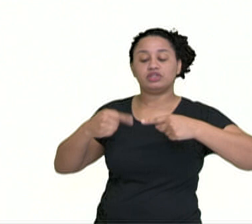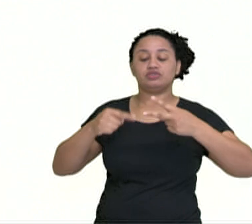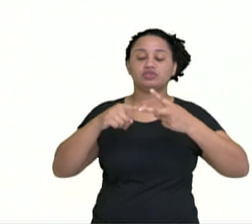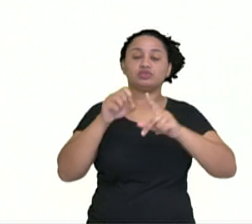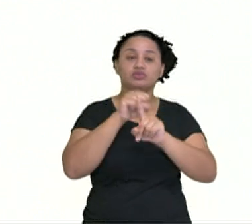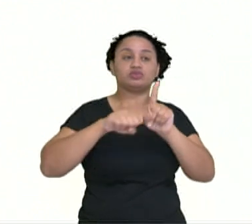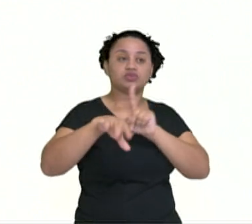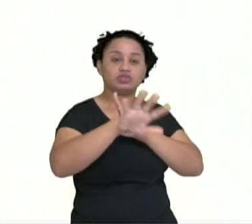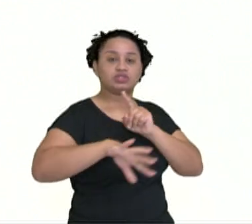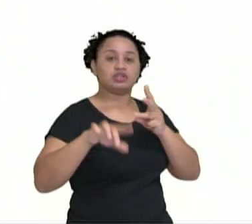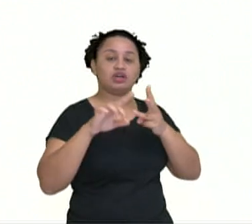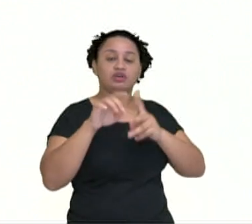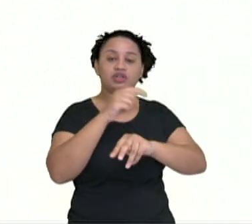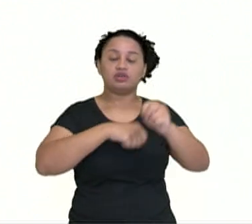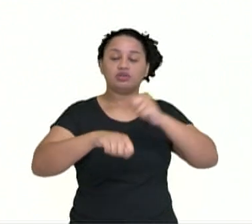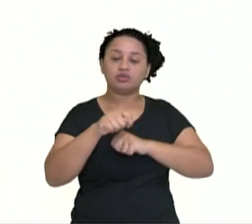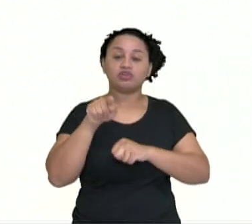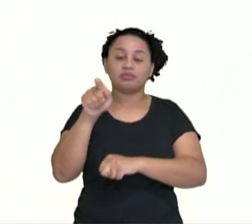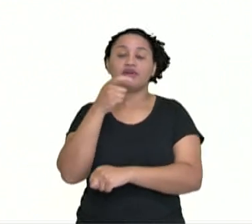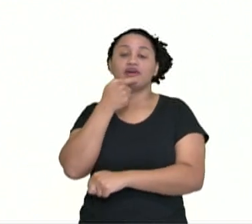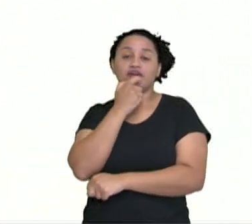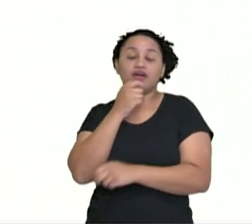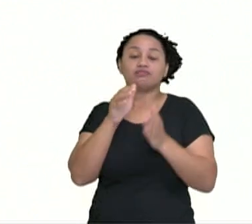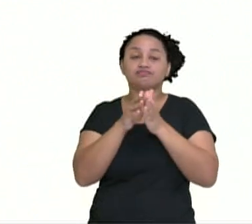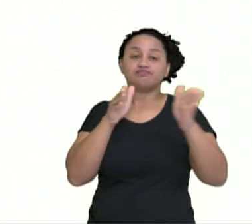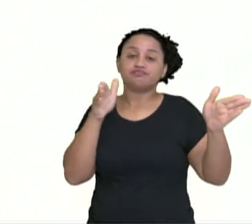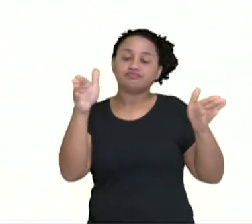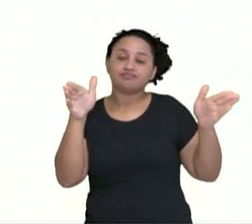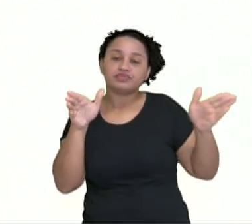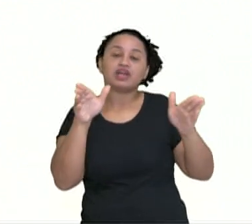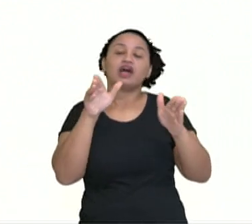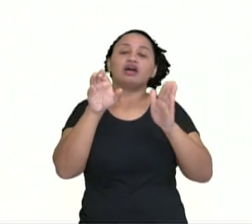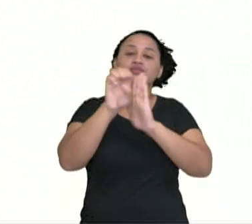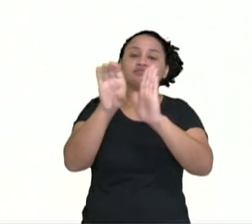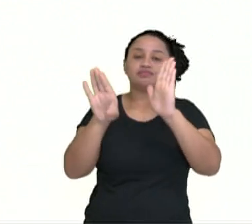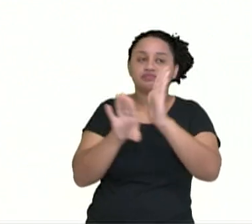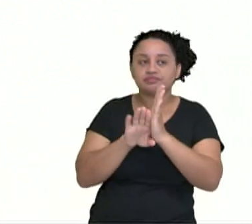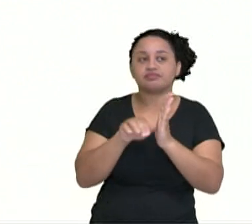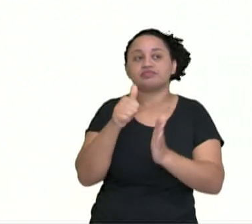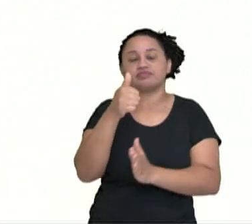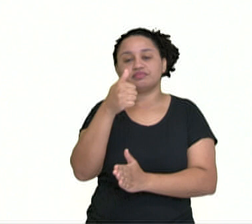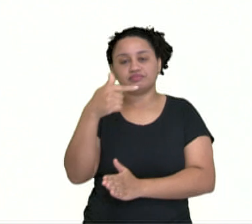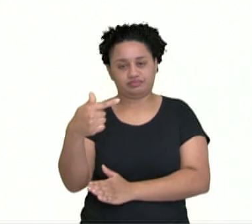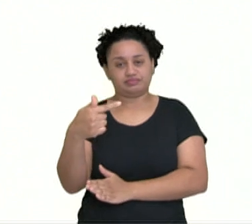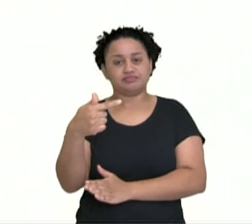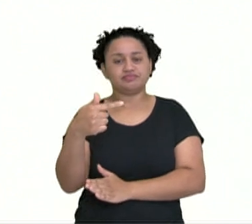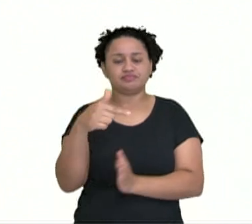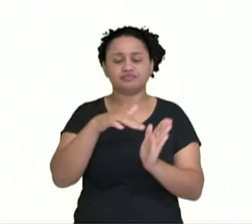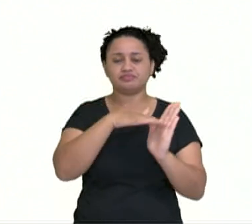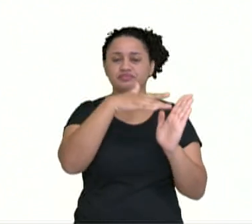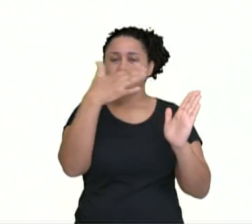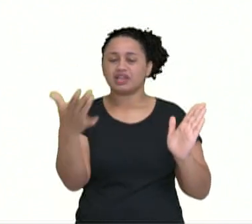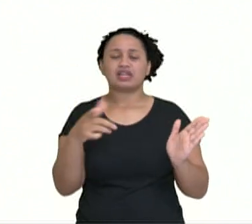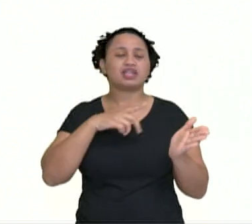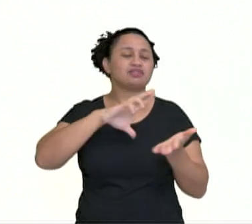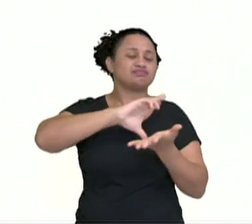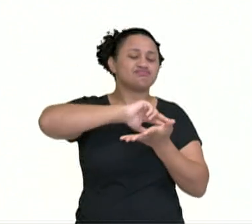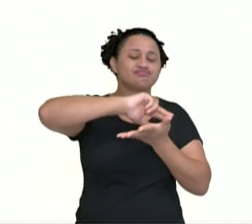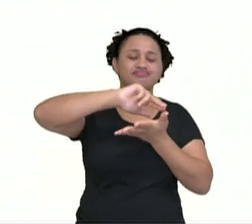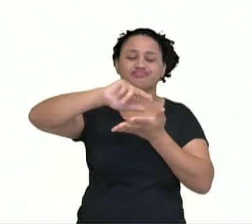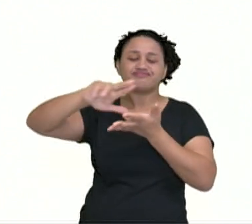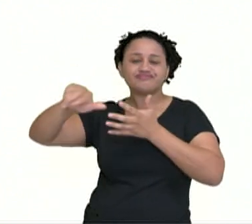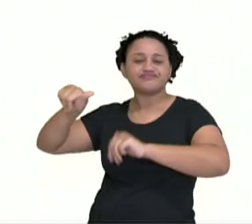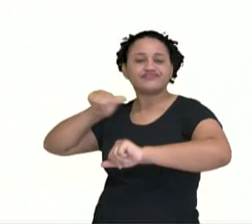Inglaterra durante o século XVII. Durante todo o século XVII ocorreram inúmeras